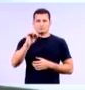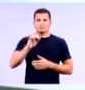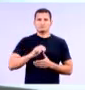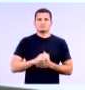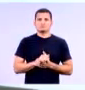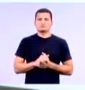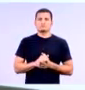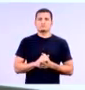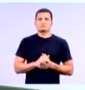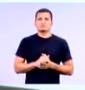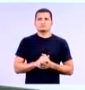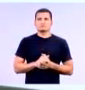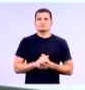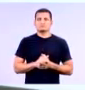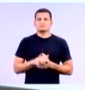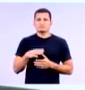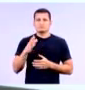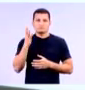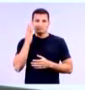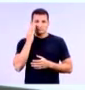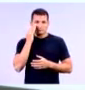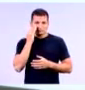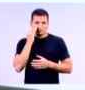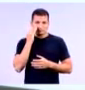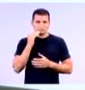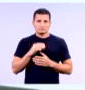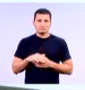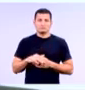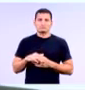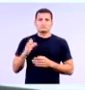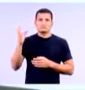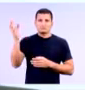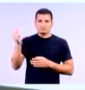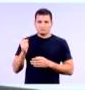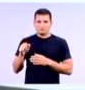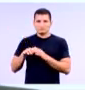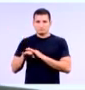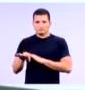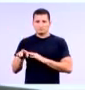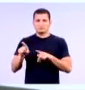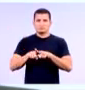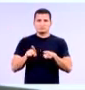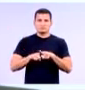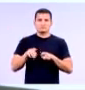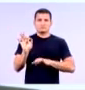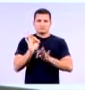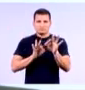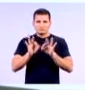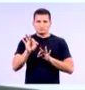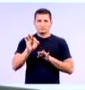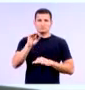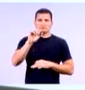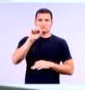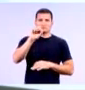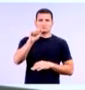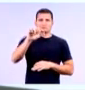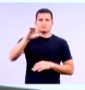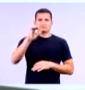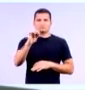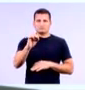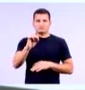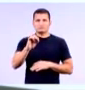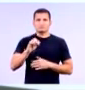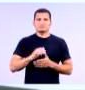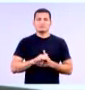que, se a gente analisar, o sacar e o depositar também manipulam o atributo saldo, só que de uma maneira até